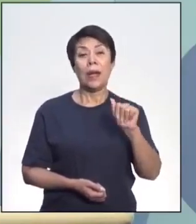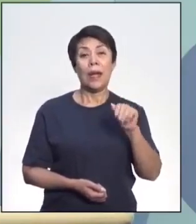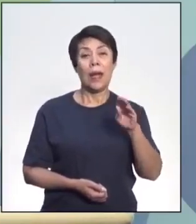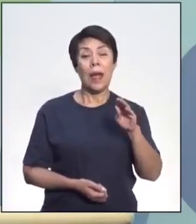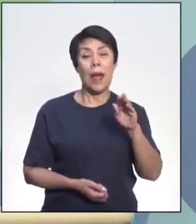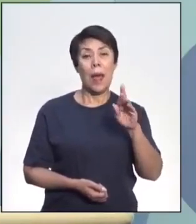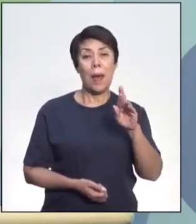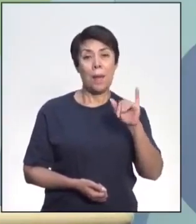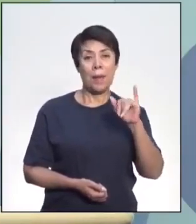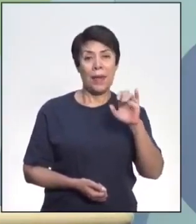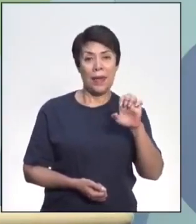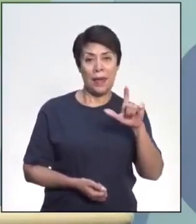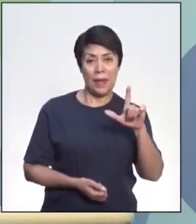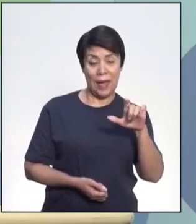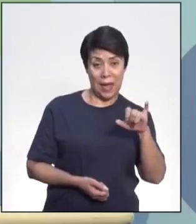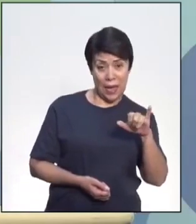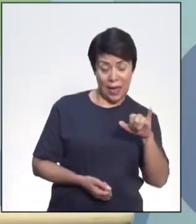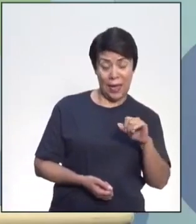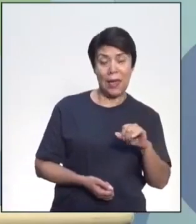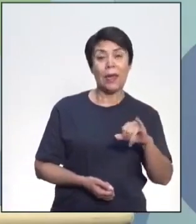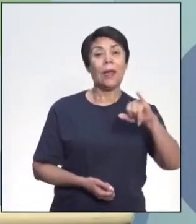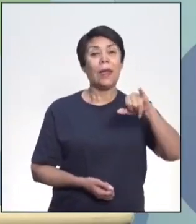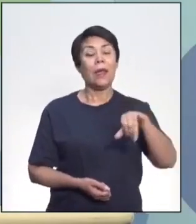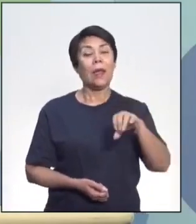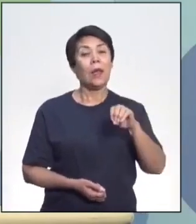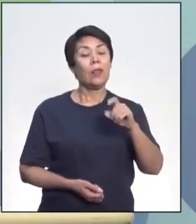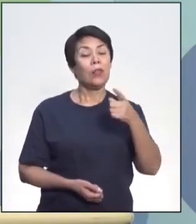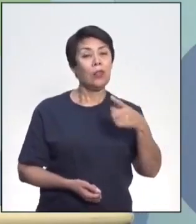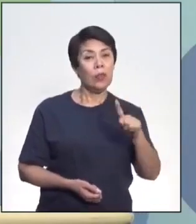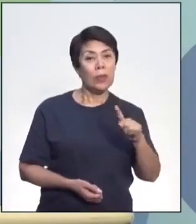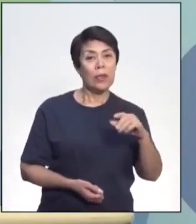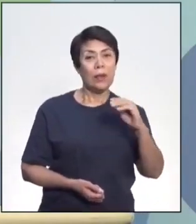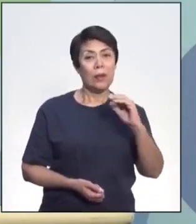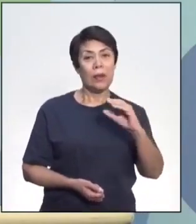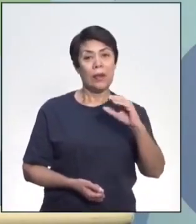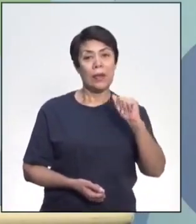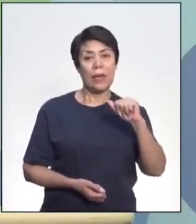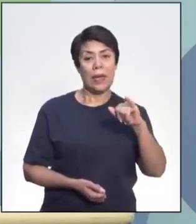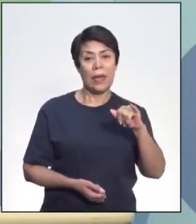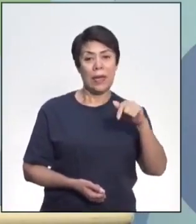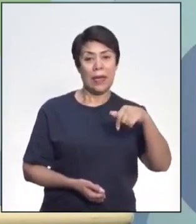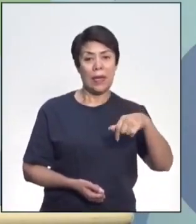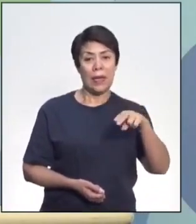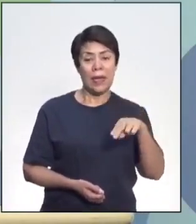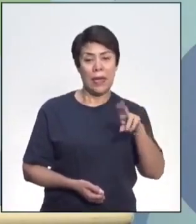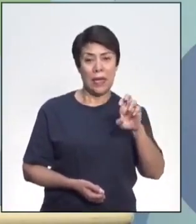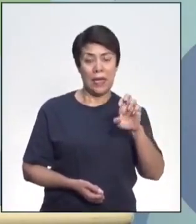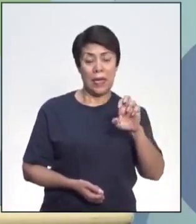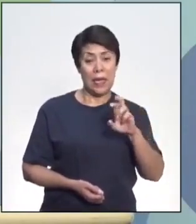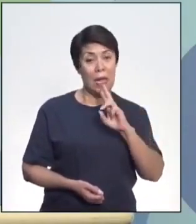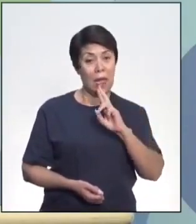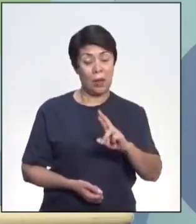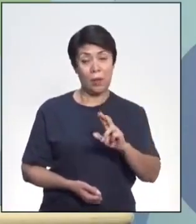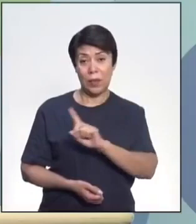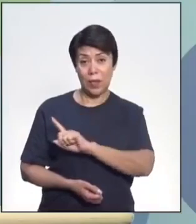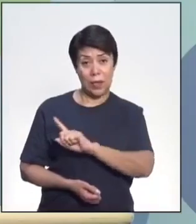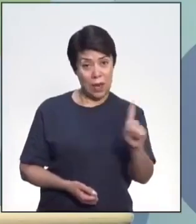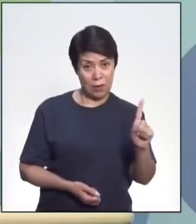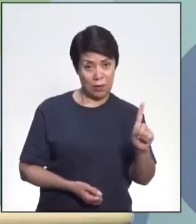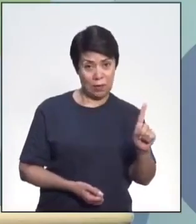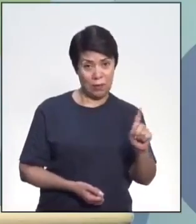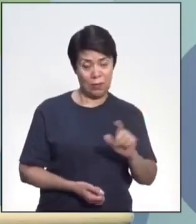Gabriele, João Gustavo, Kaique disseram não. Somente